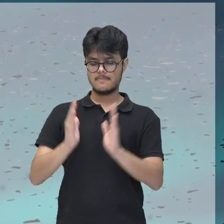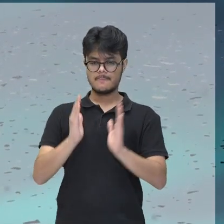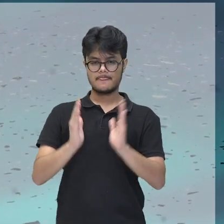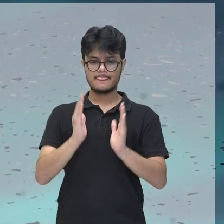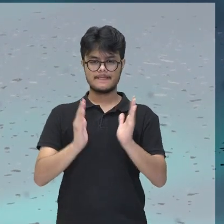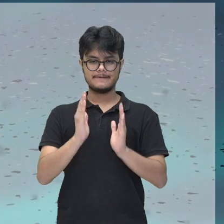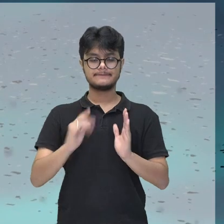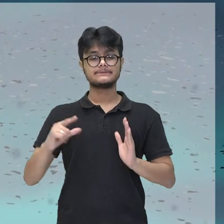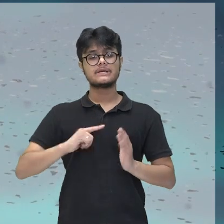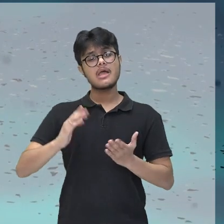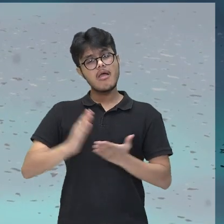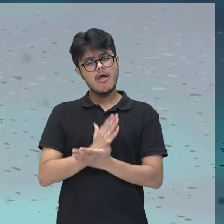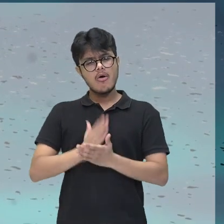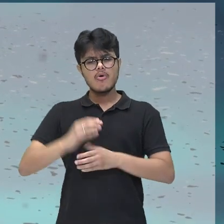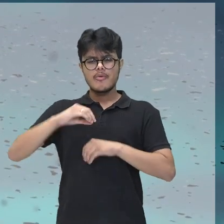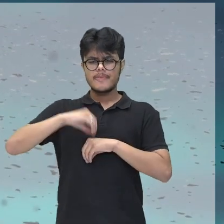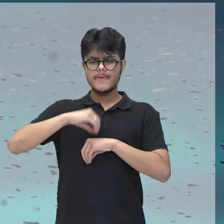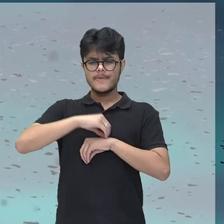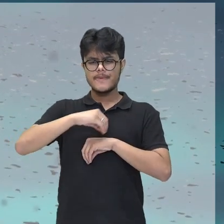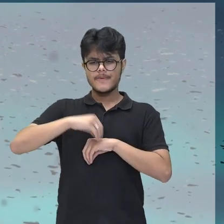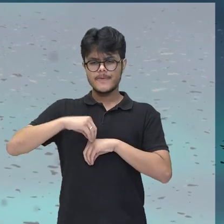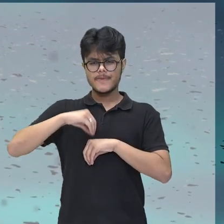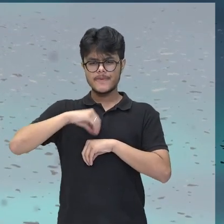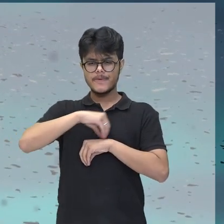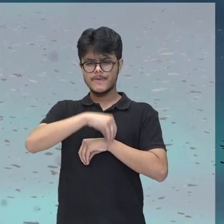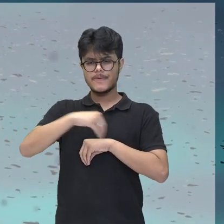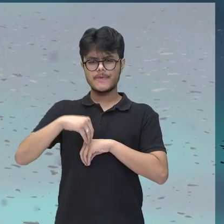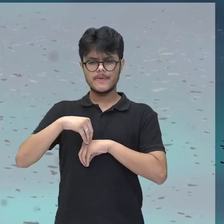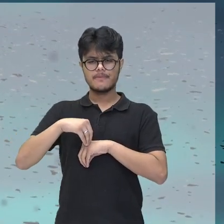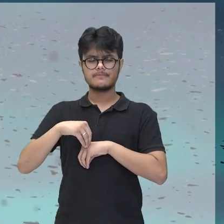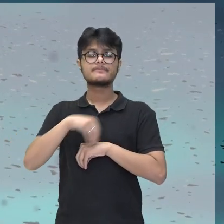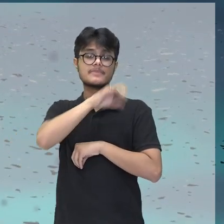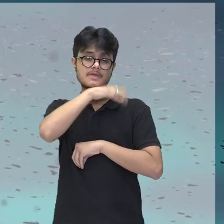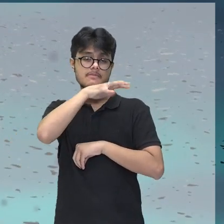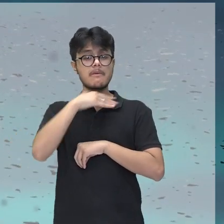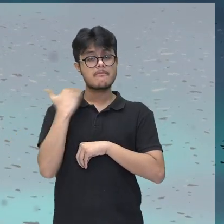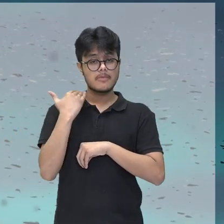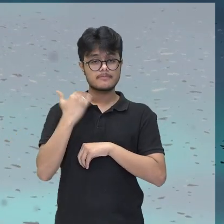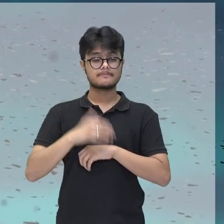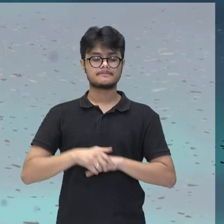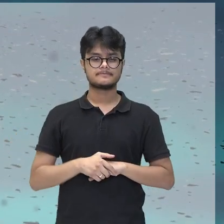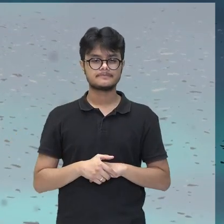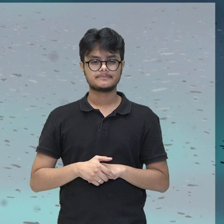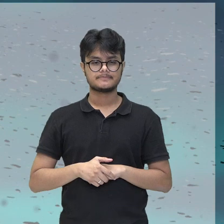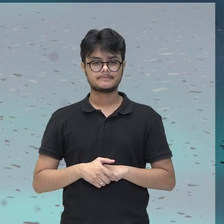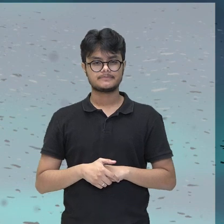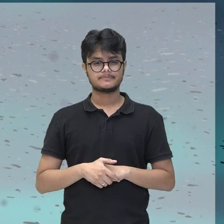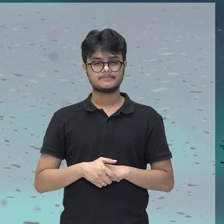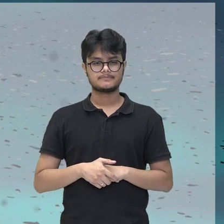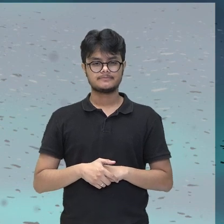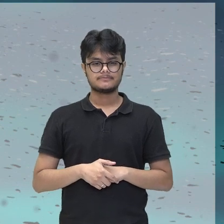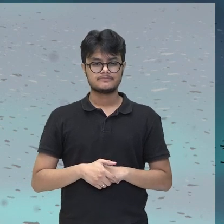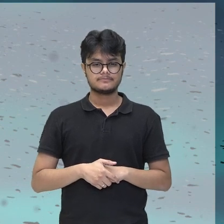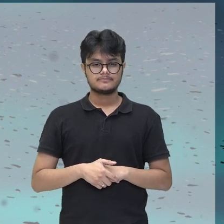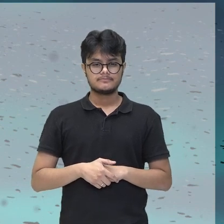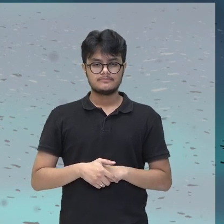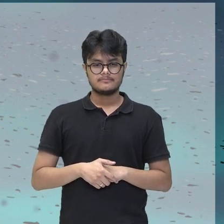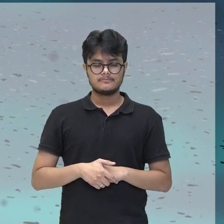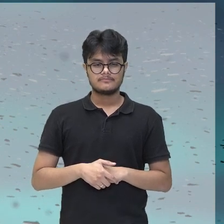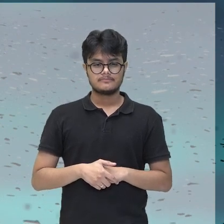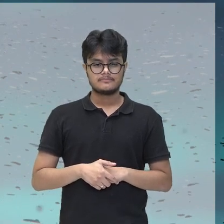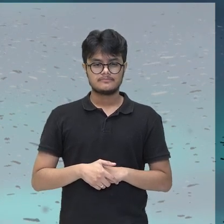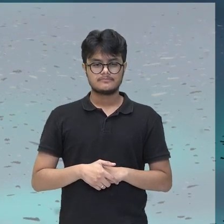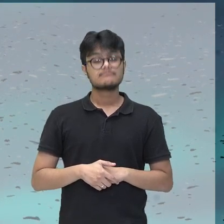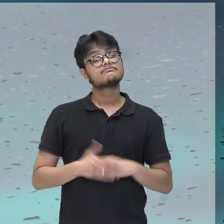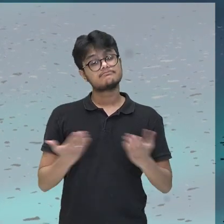esses restos de demais organismos mortos vão sendo enterrados sob